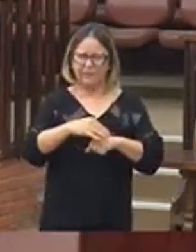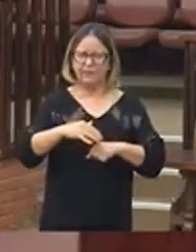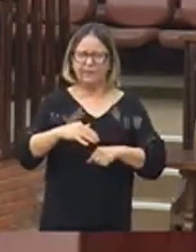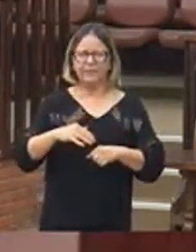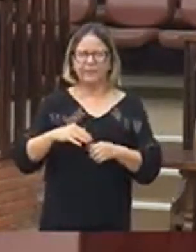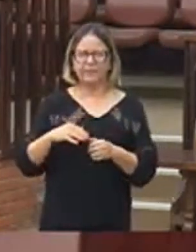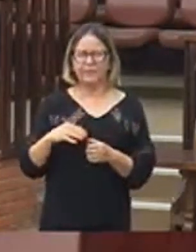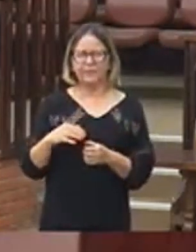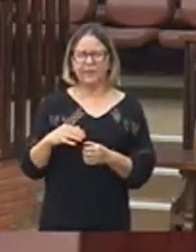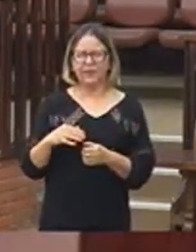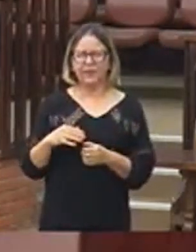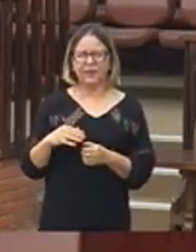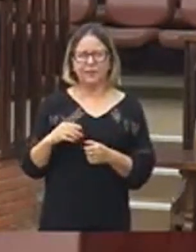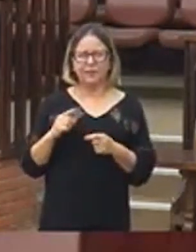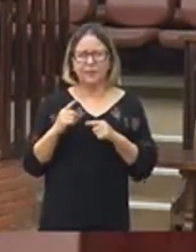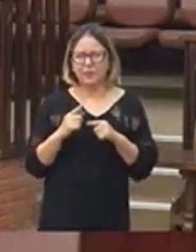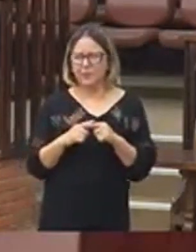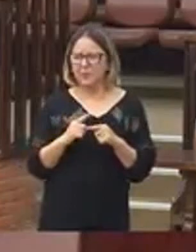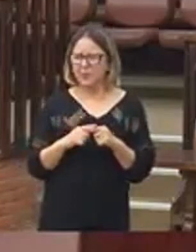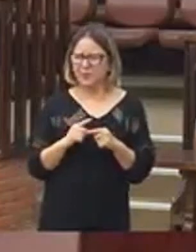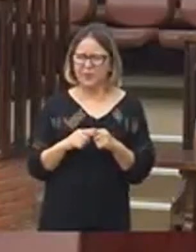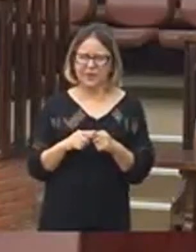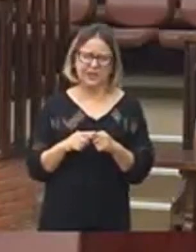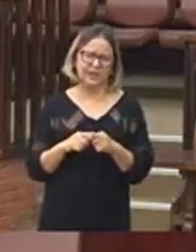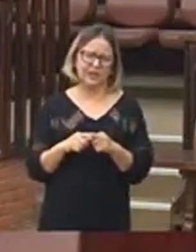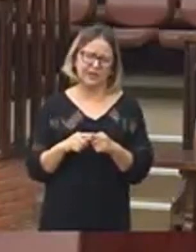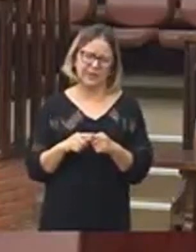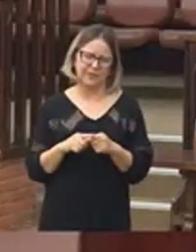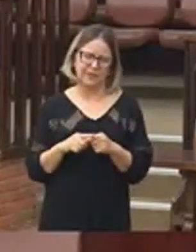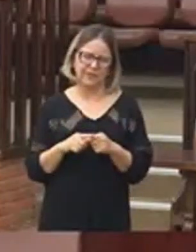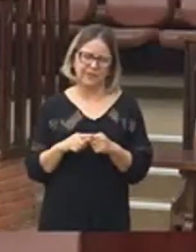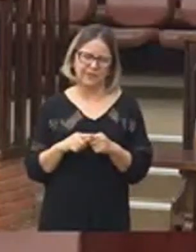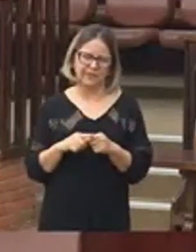excepcional que tem trazido tantas